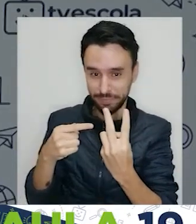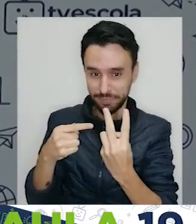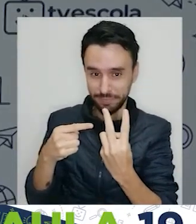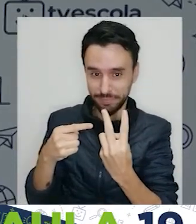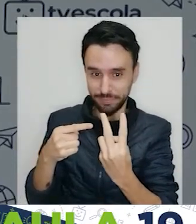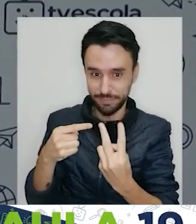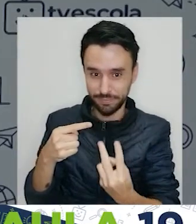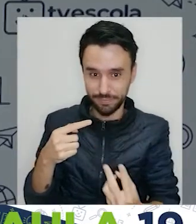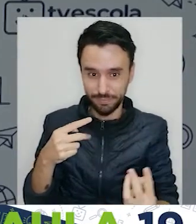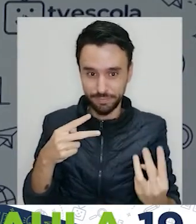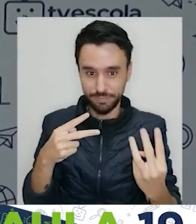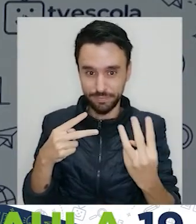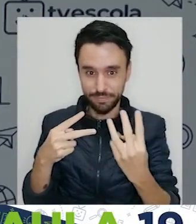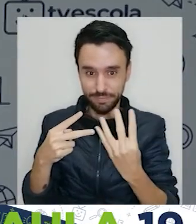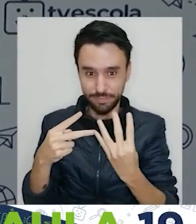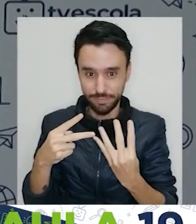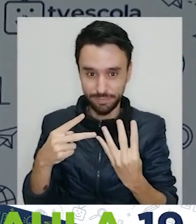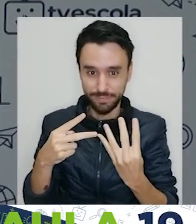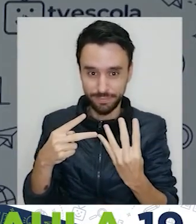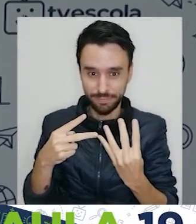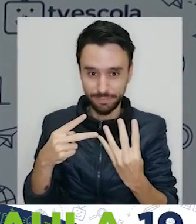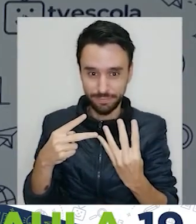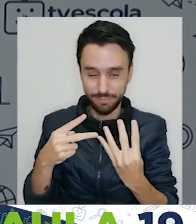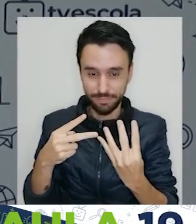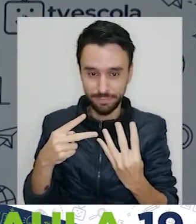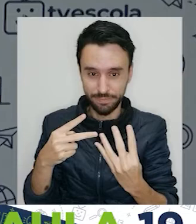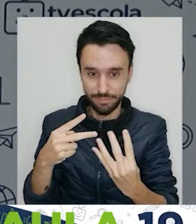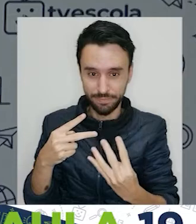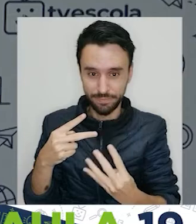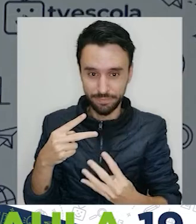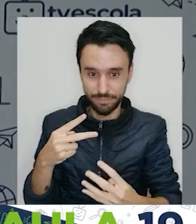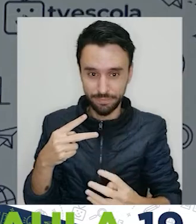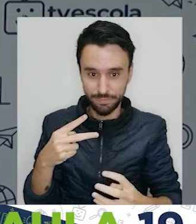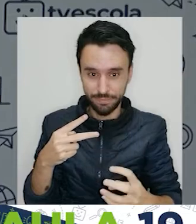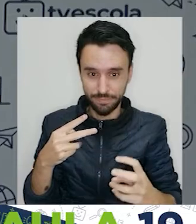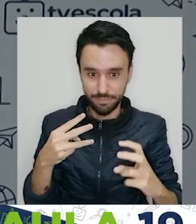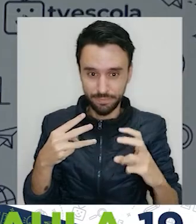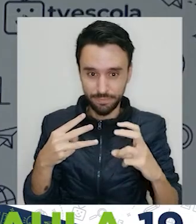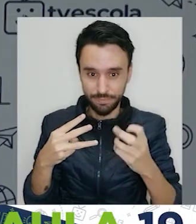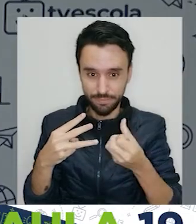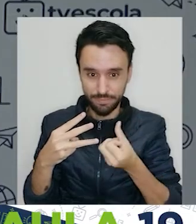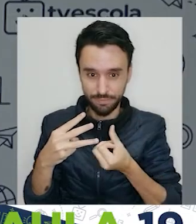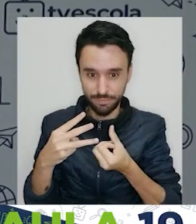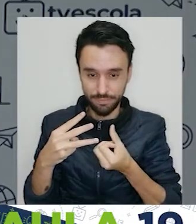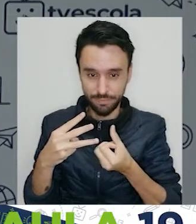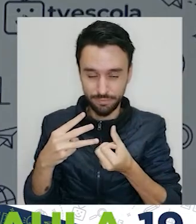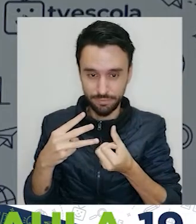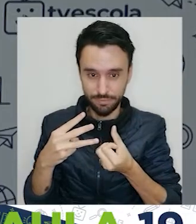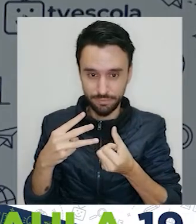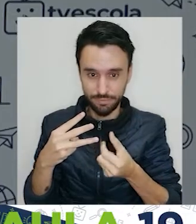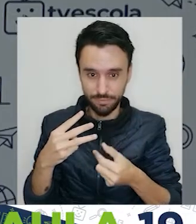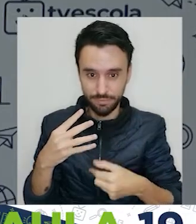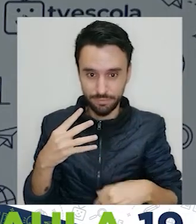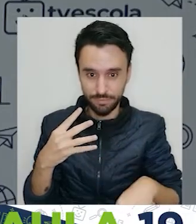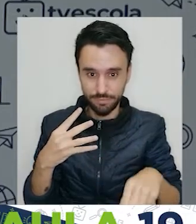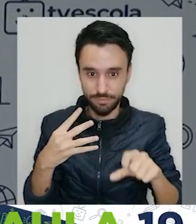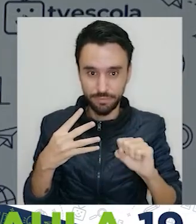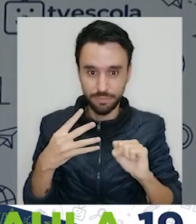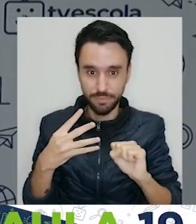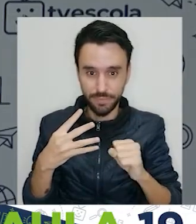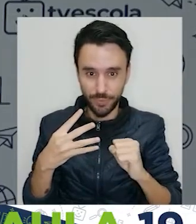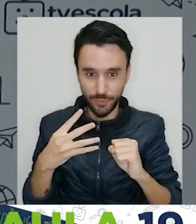2, número 4, número 6 e número